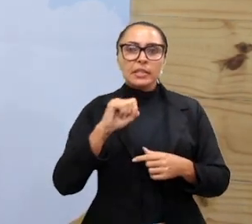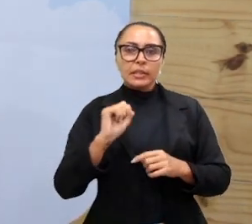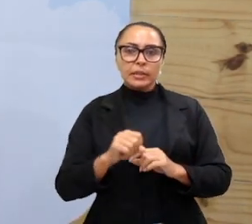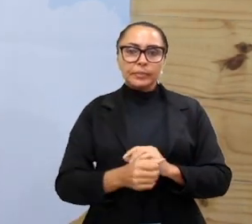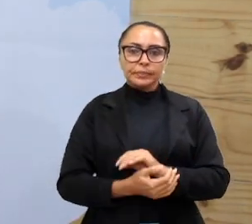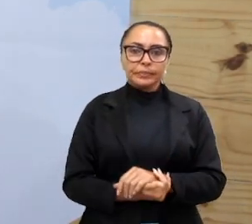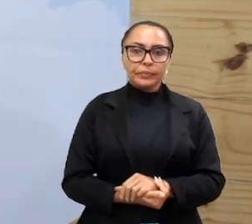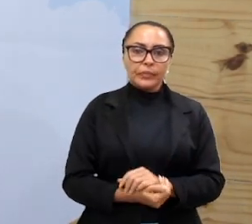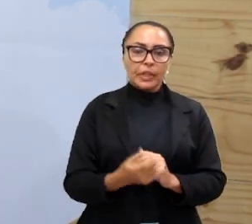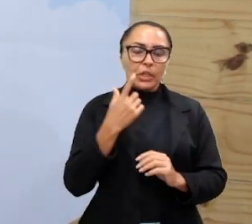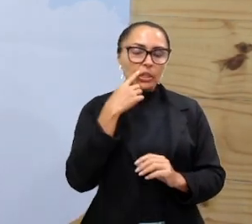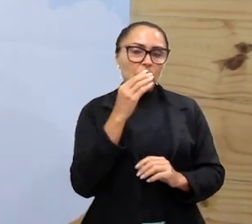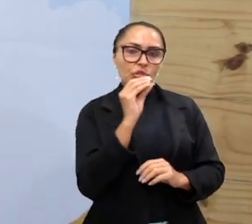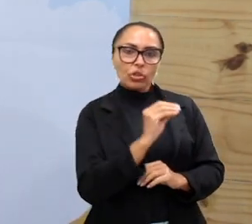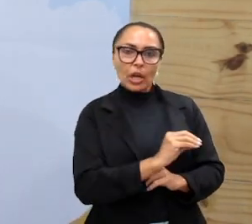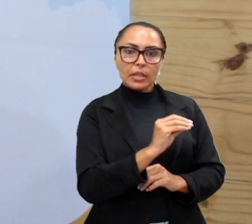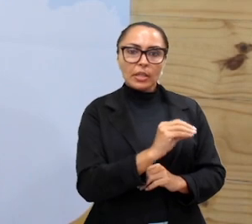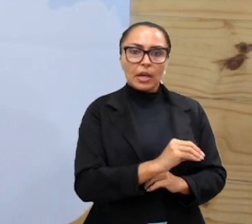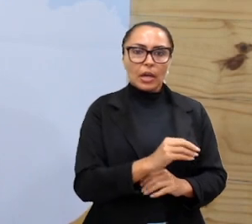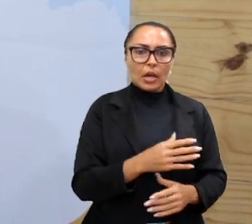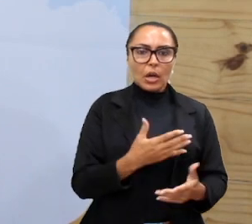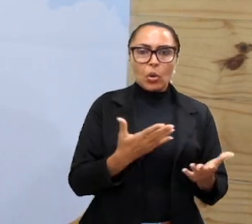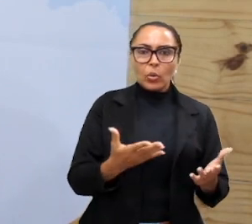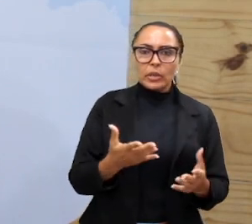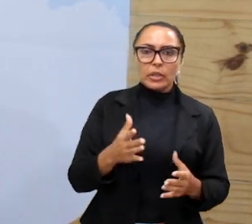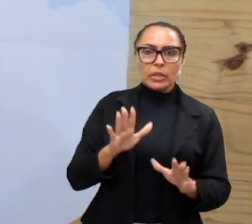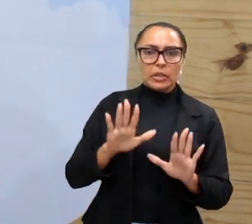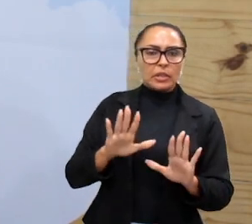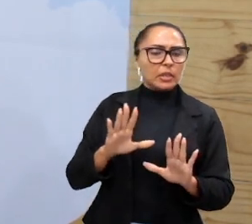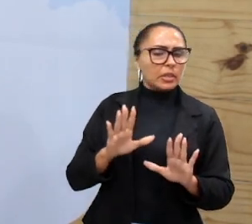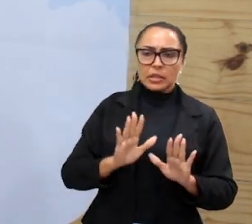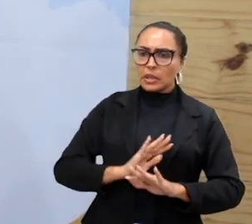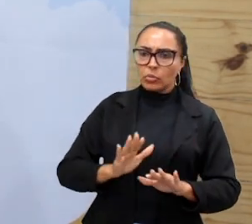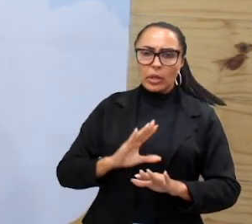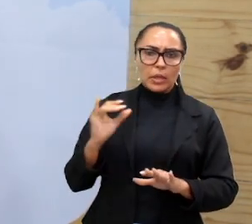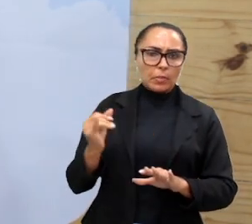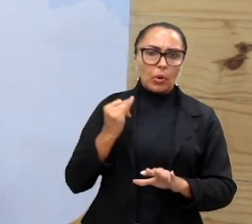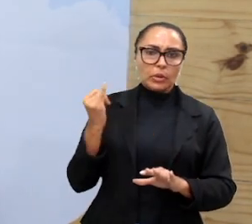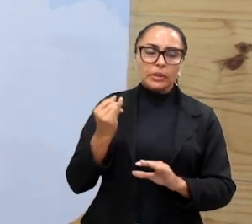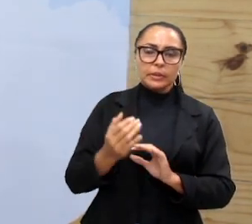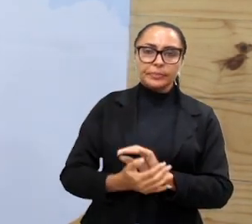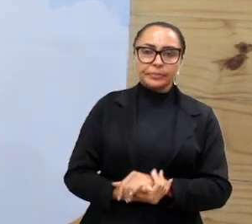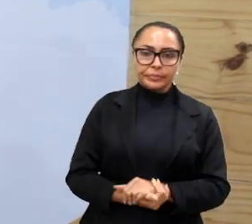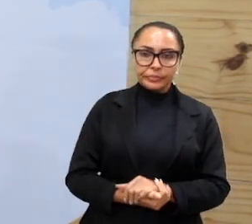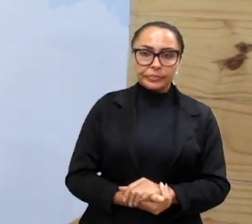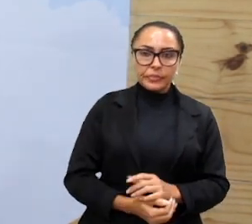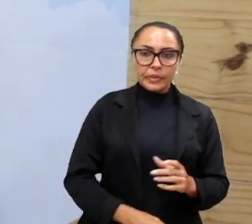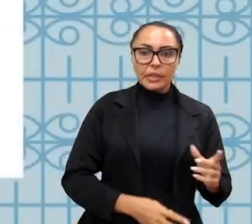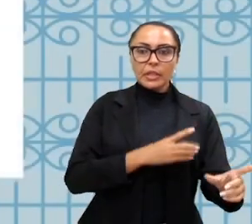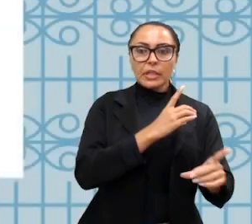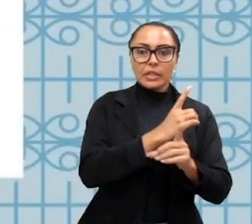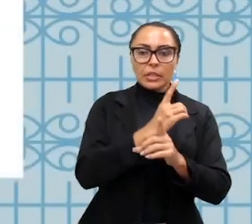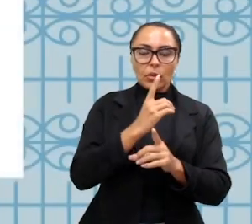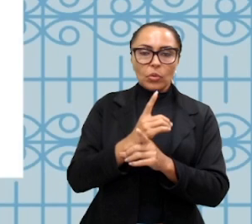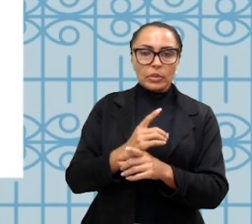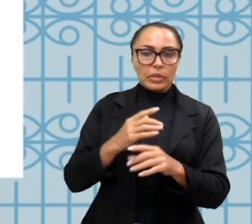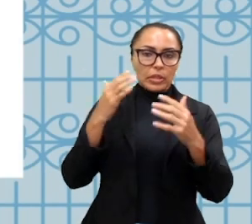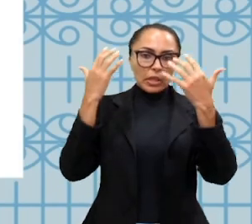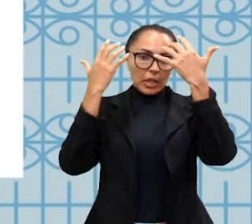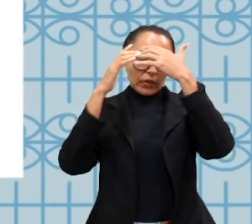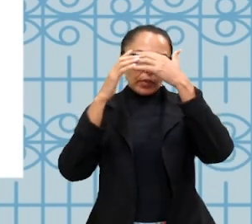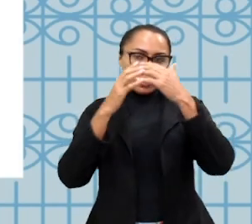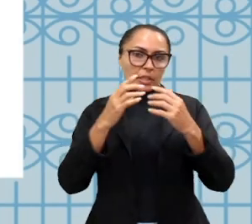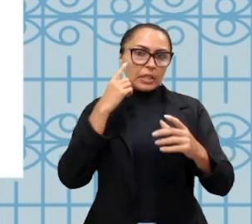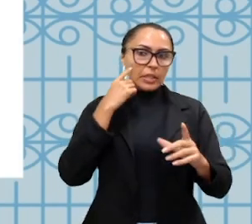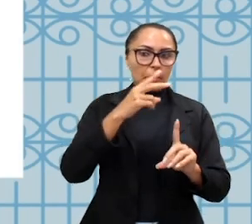descartar aquilo que não é tão significativo para a vida. Então, nesse ponto, a gente reflete muito sobre essa